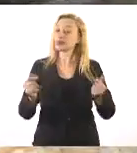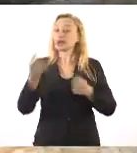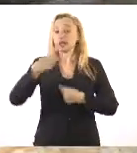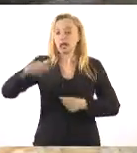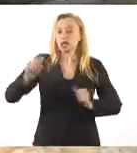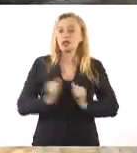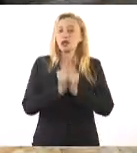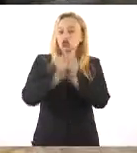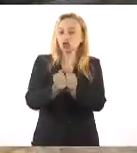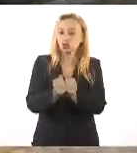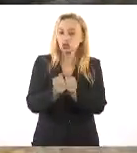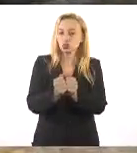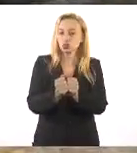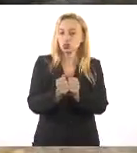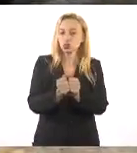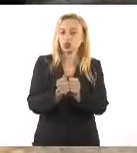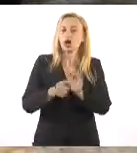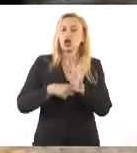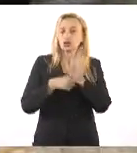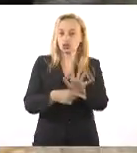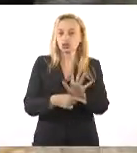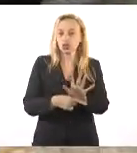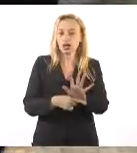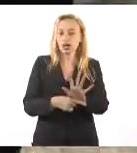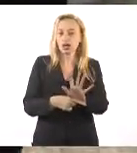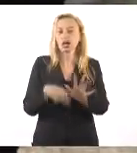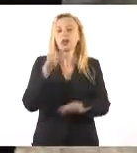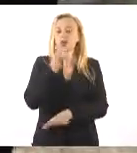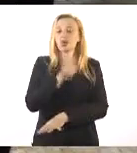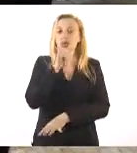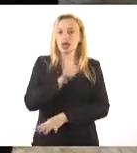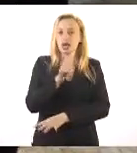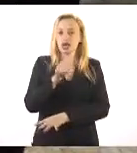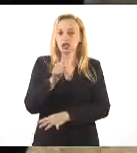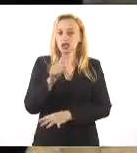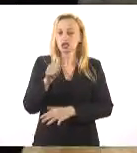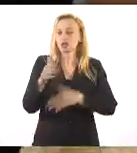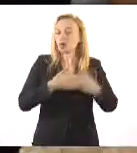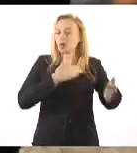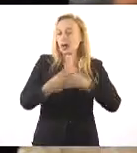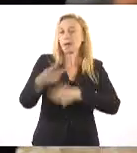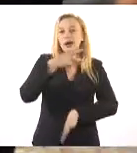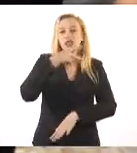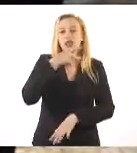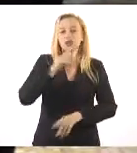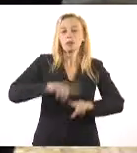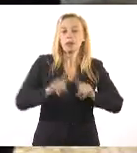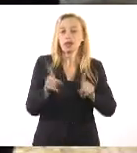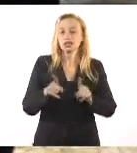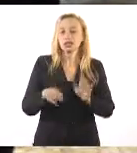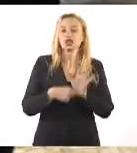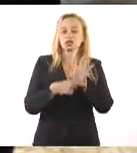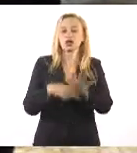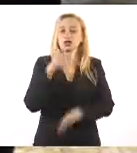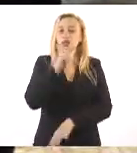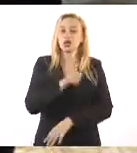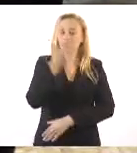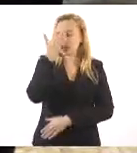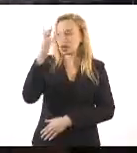lutarmos em prol da mulher, sem bandeira ideológica, sem qualquer ato, mas pela mulher. Obrigado,